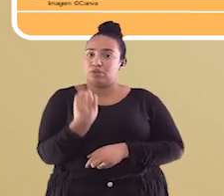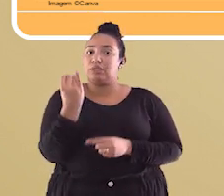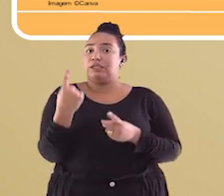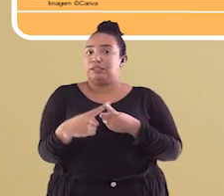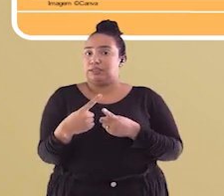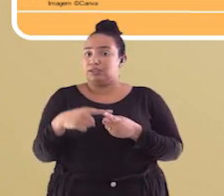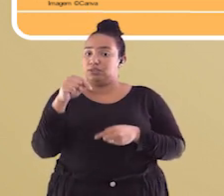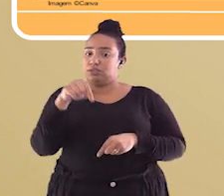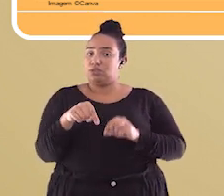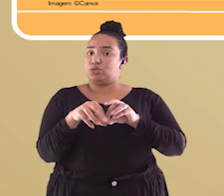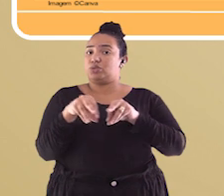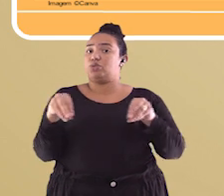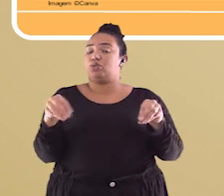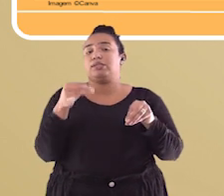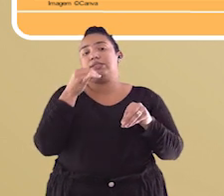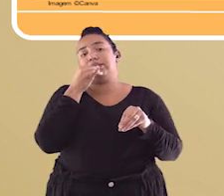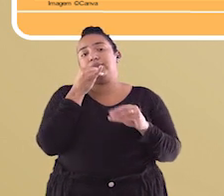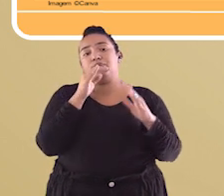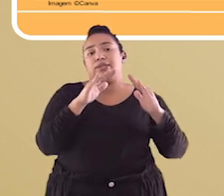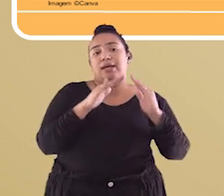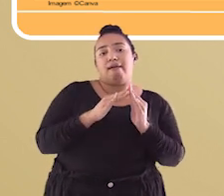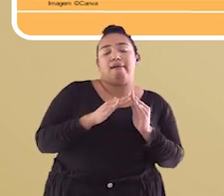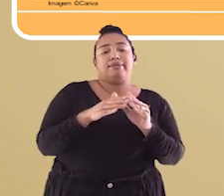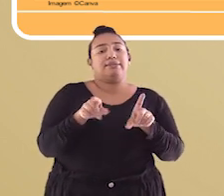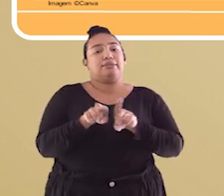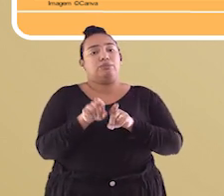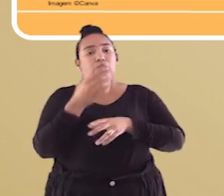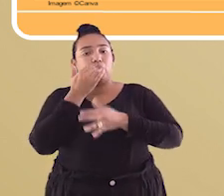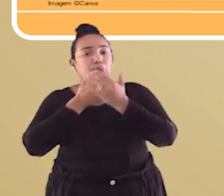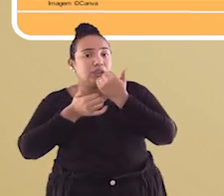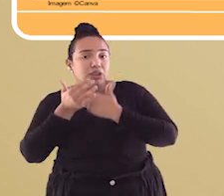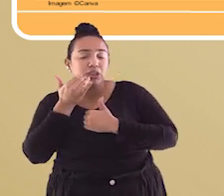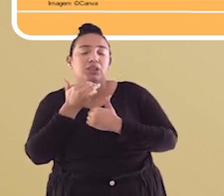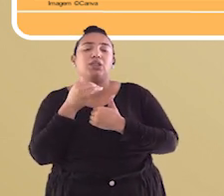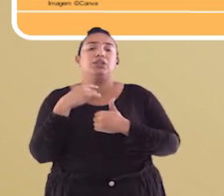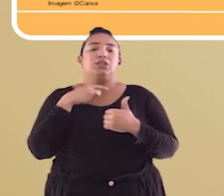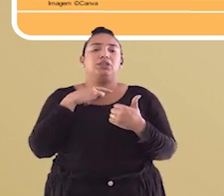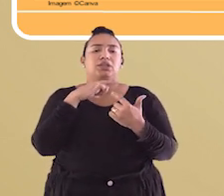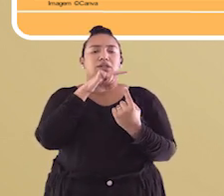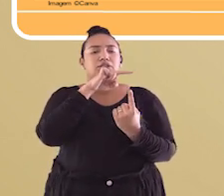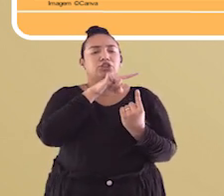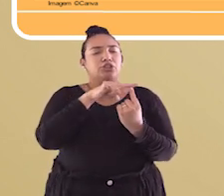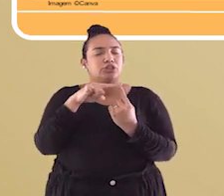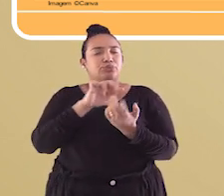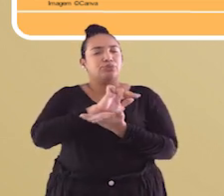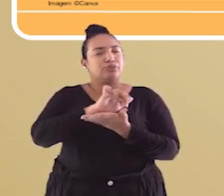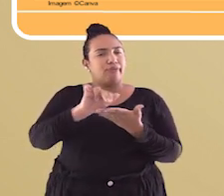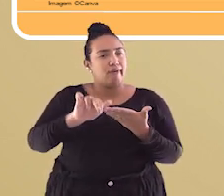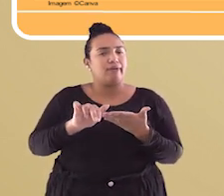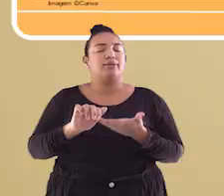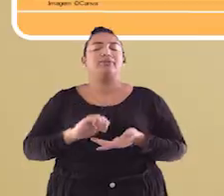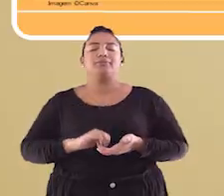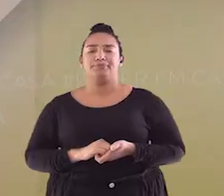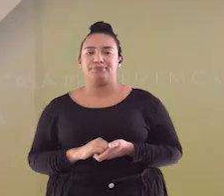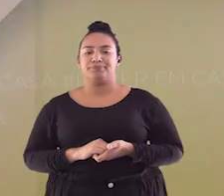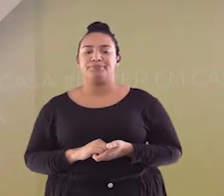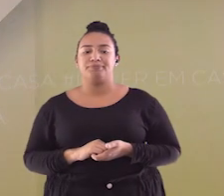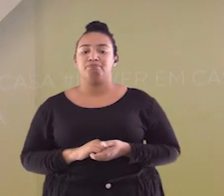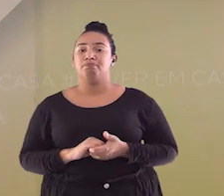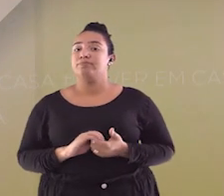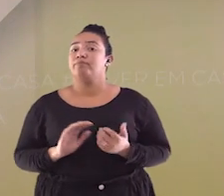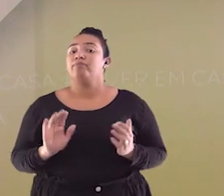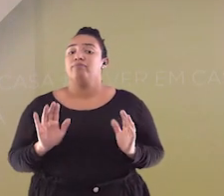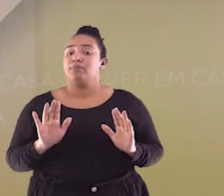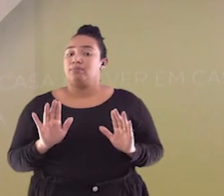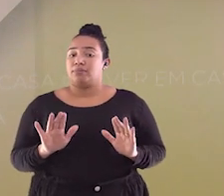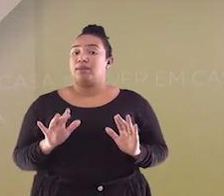precisamos do solo para morar, buscar alimentos, entre outros. O solo faz parte de nossa vida.